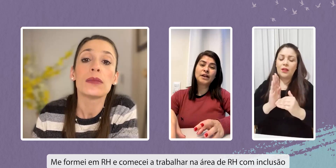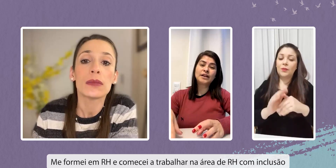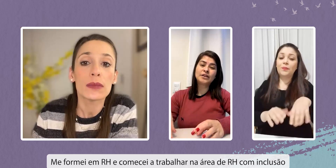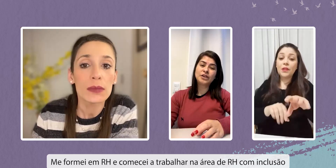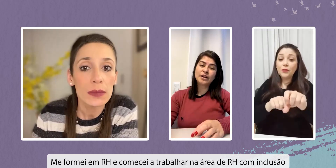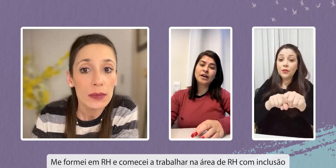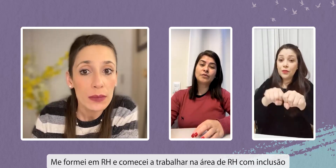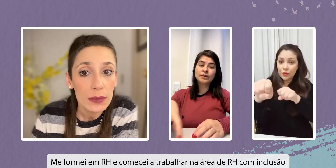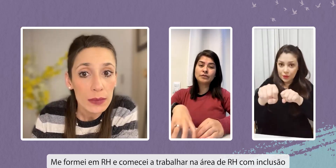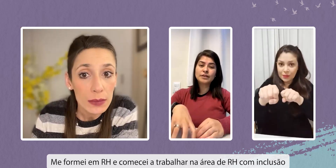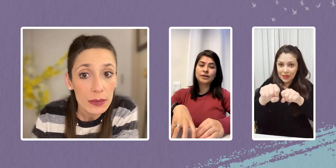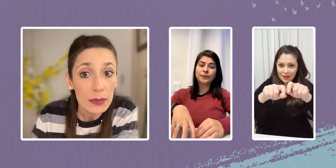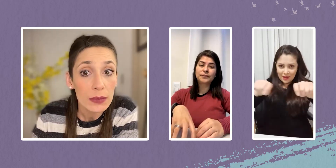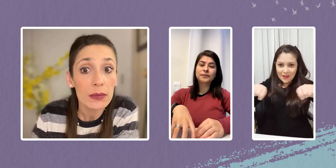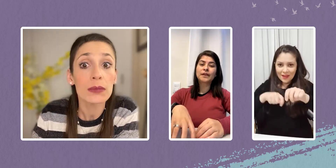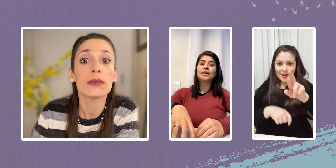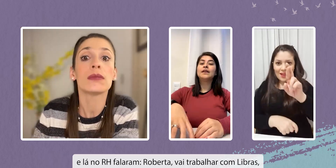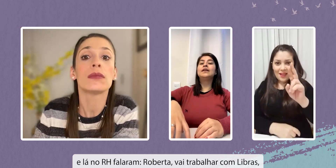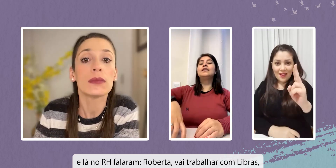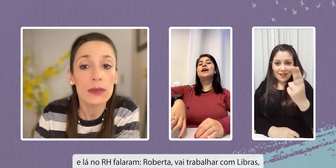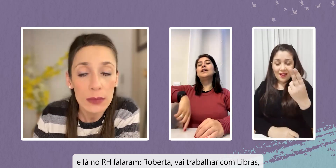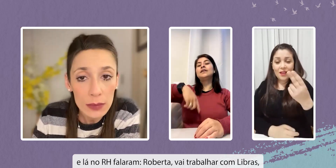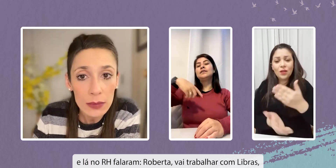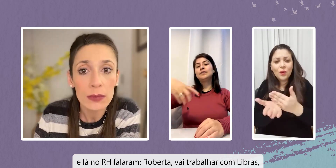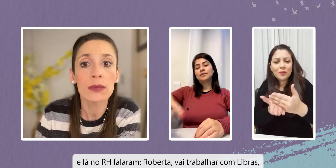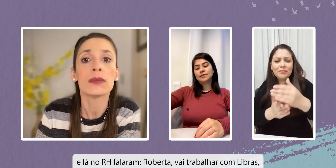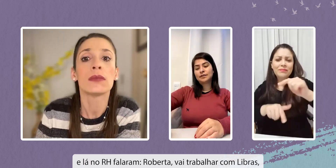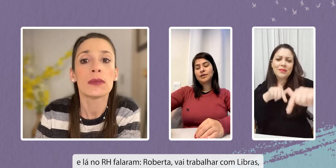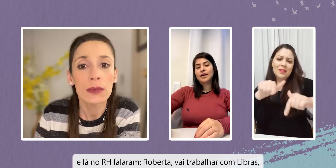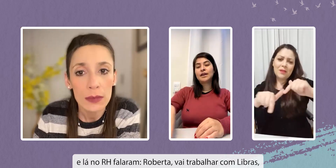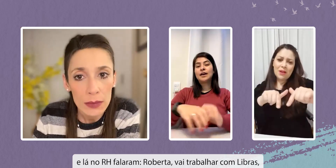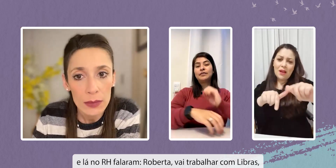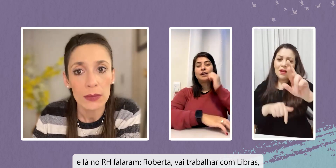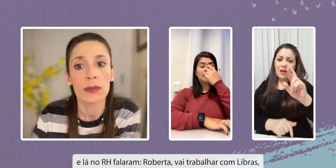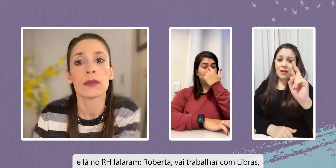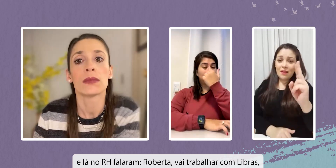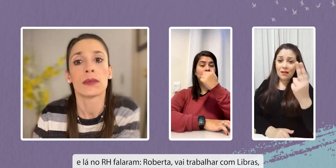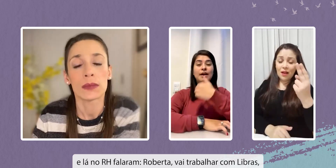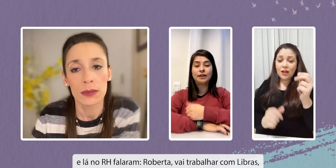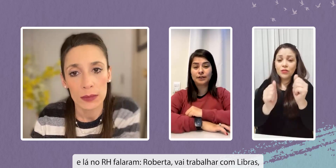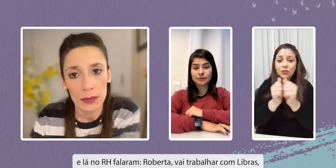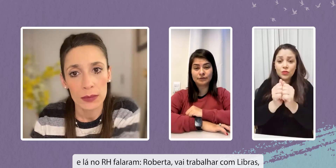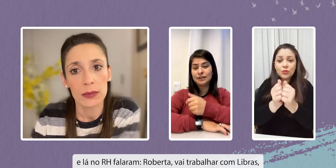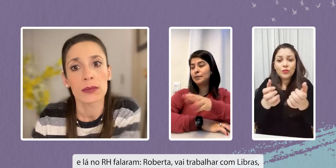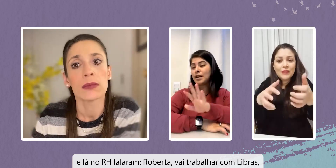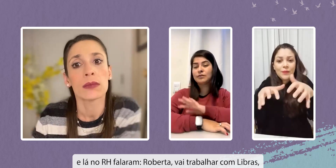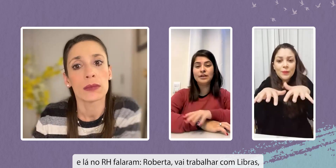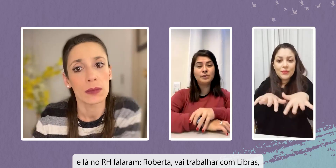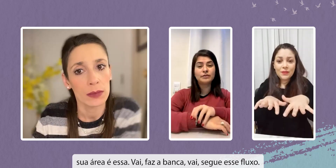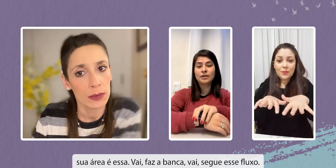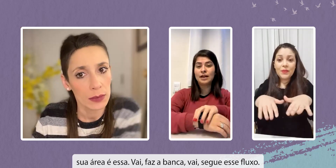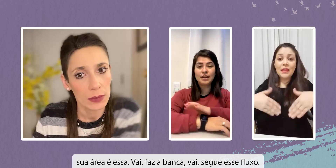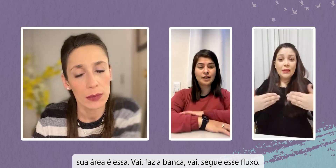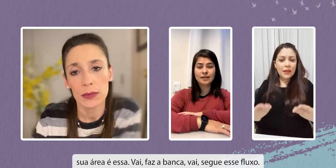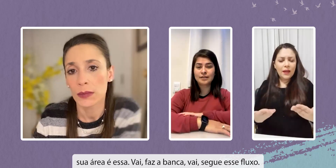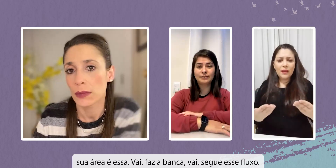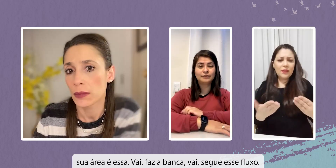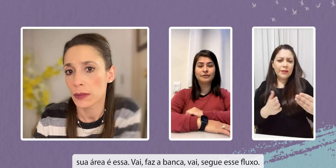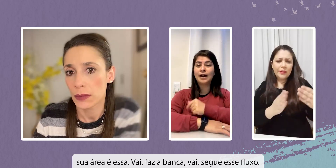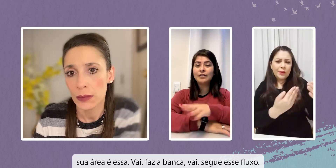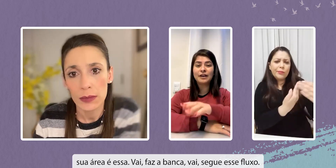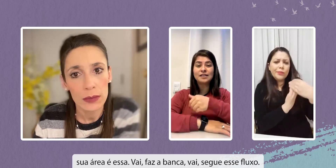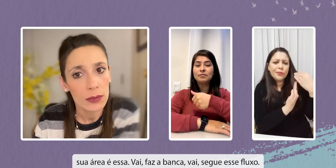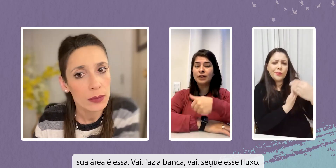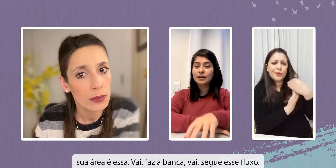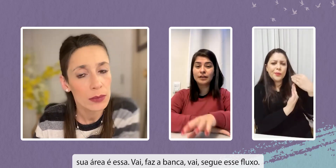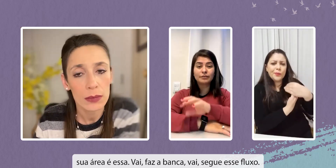a trabalhar na área de RH com inclusão. E lá no RH falaram, Roberta, vai trabalhar com Libras, sua área é essa.